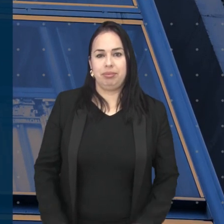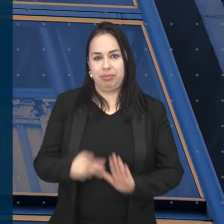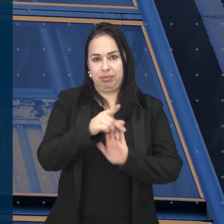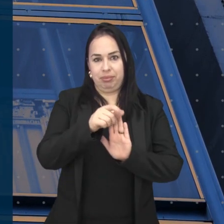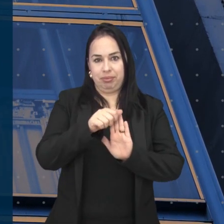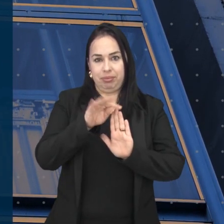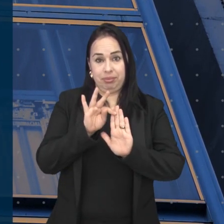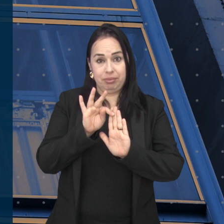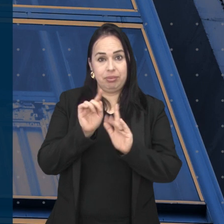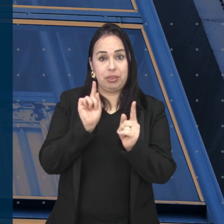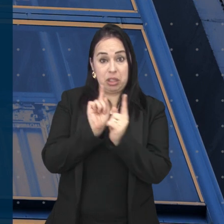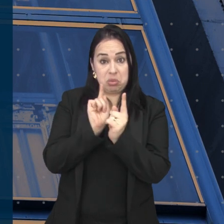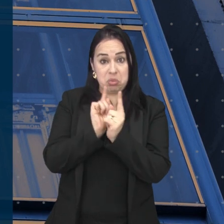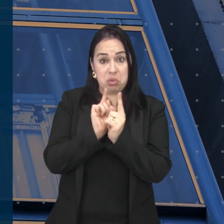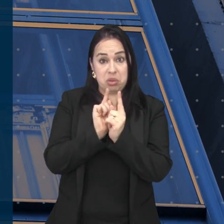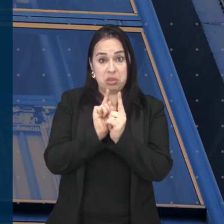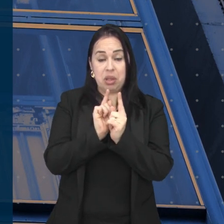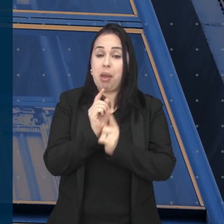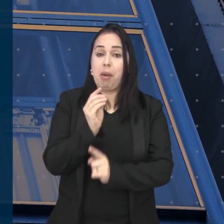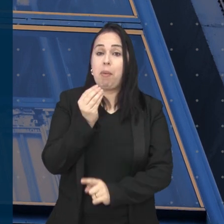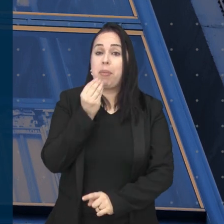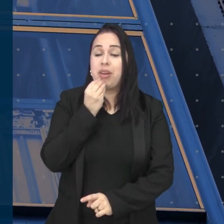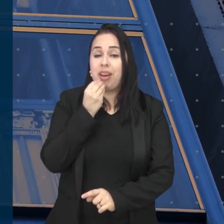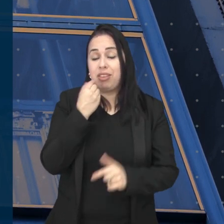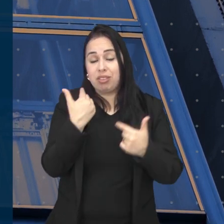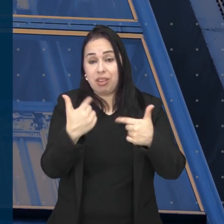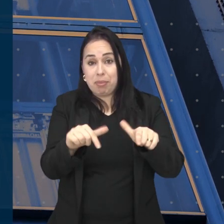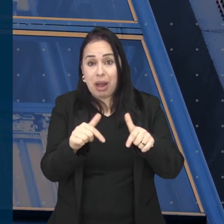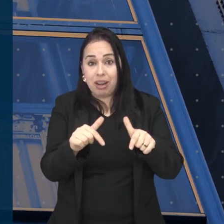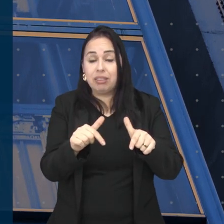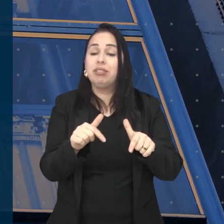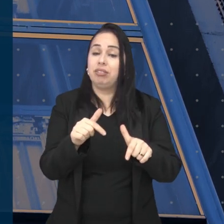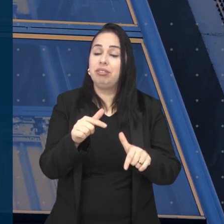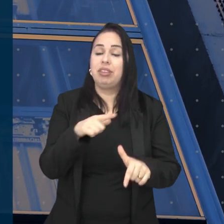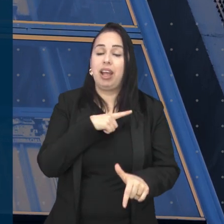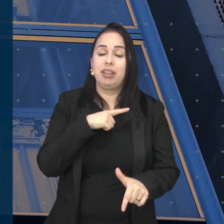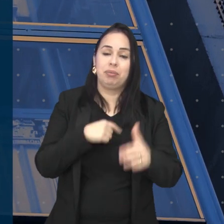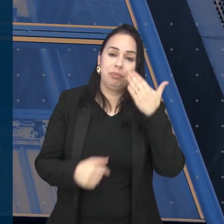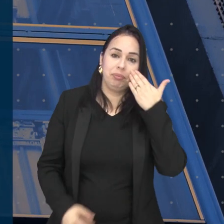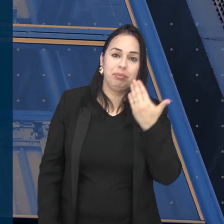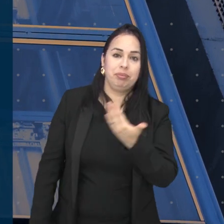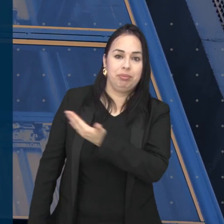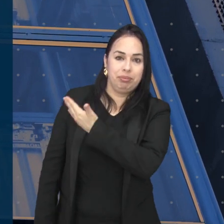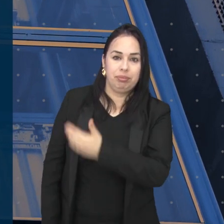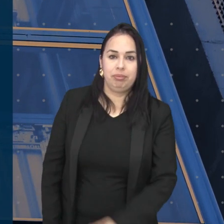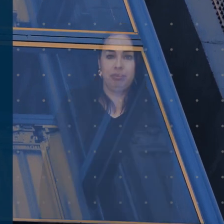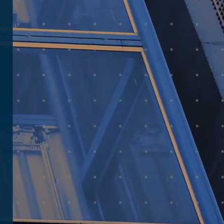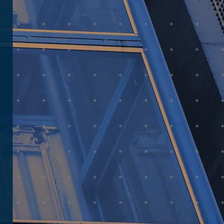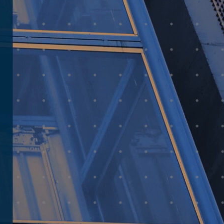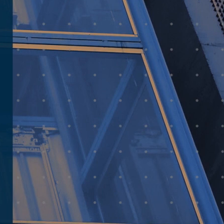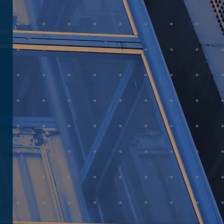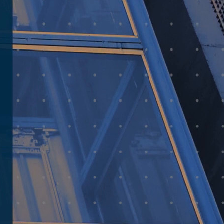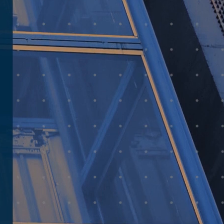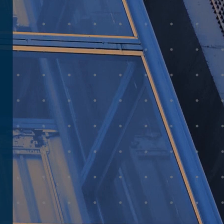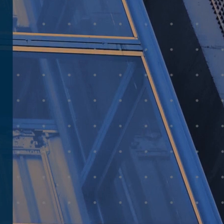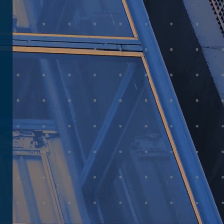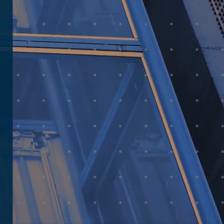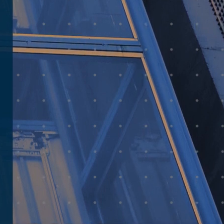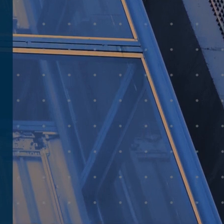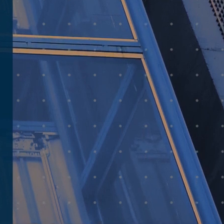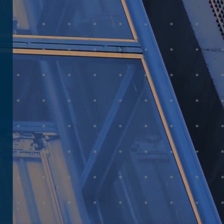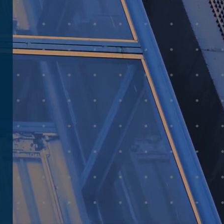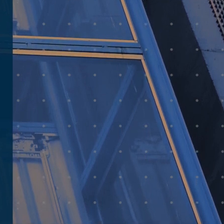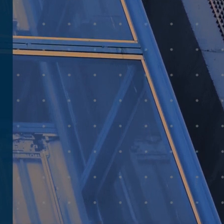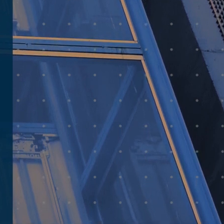O PAT, Posto de Atendimento ao Trabalhador de São José dos Campos, tem oportunidades de emprego para açougueiro, agente